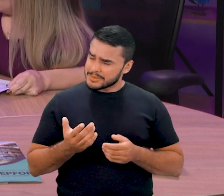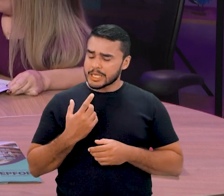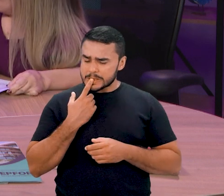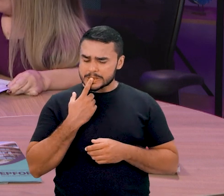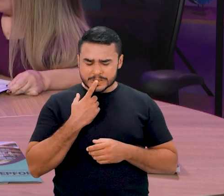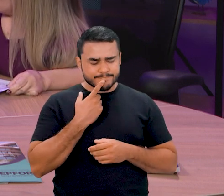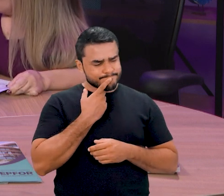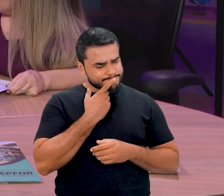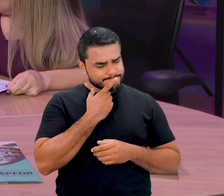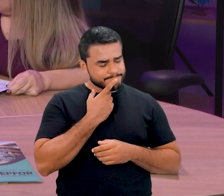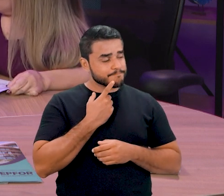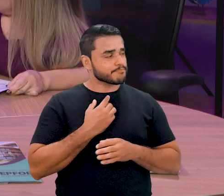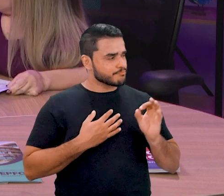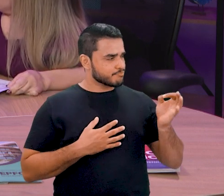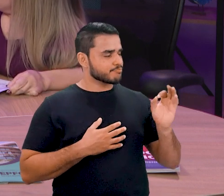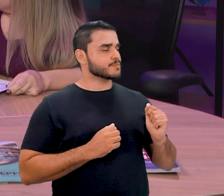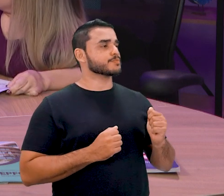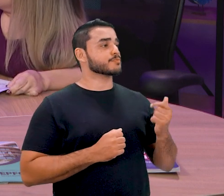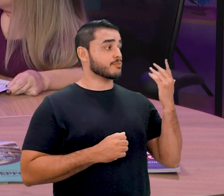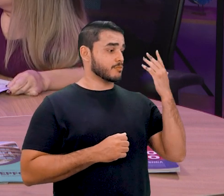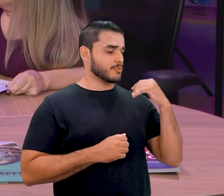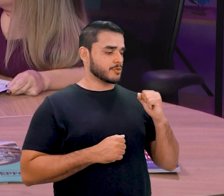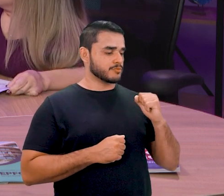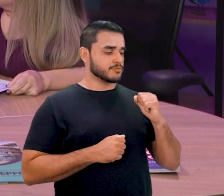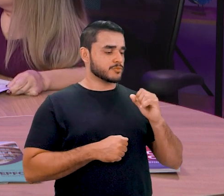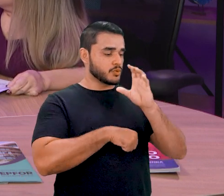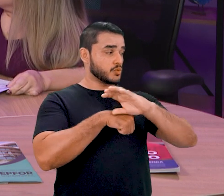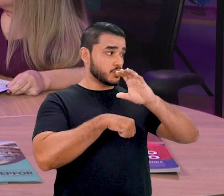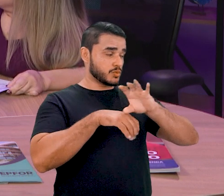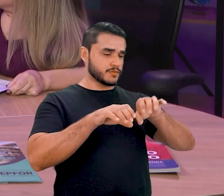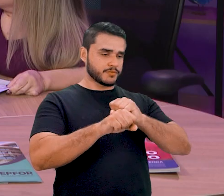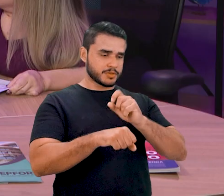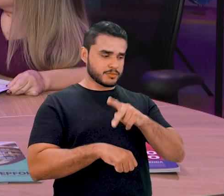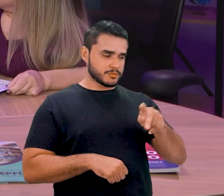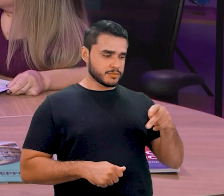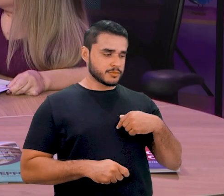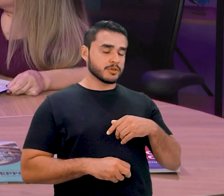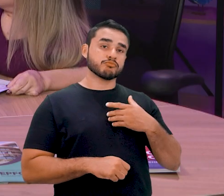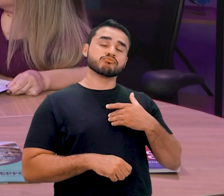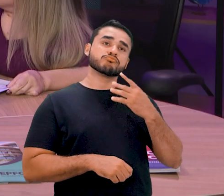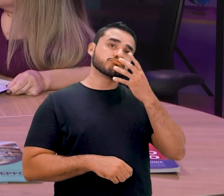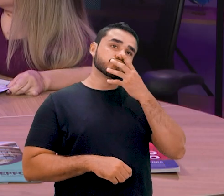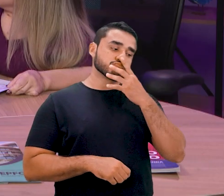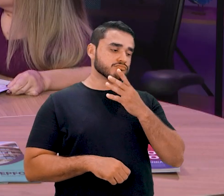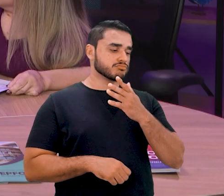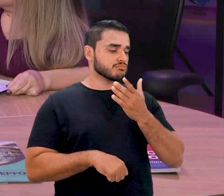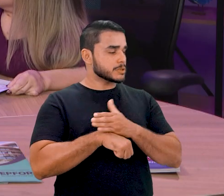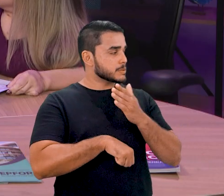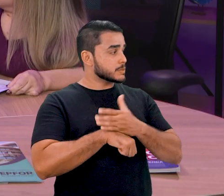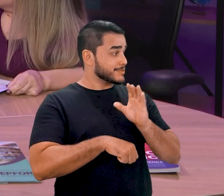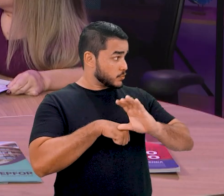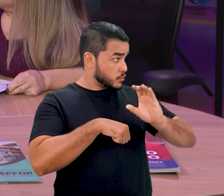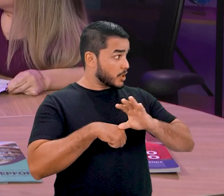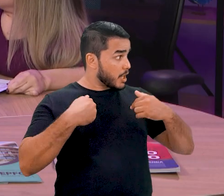recente, aconteceu um episódio tão recente comigo sobre isso, assim, eu estava numa formação de professores, eu estava lá me preparando para a docência,